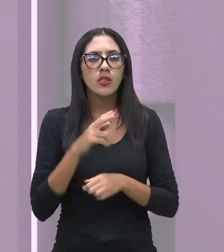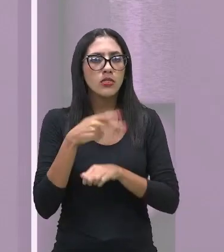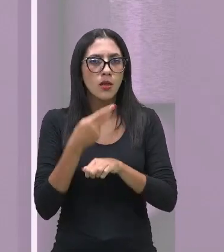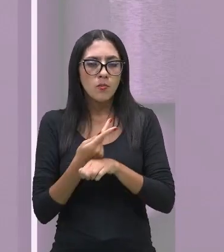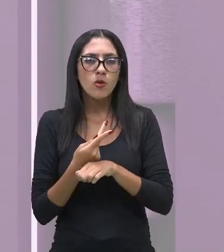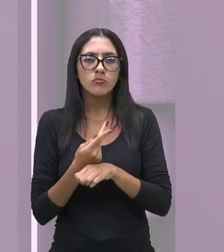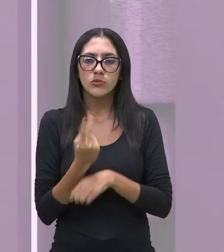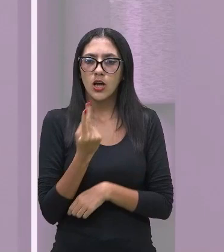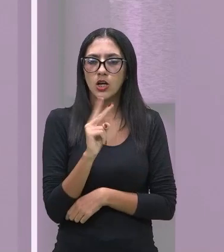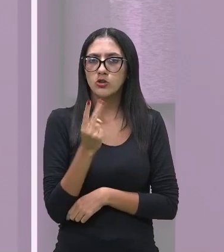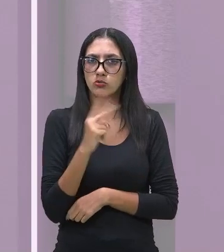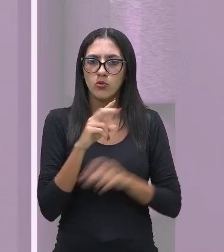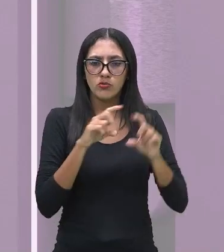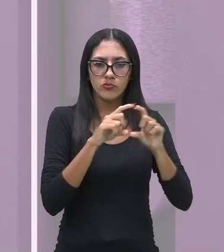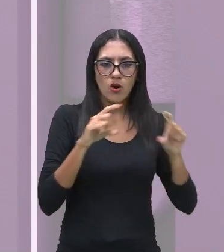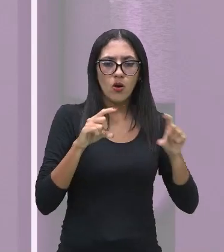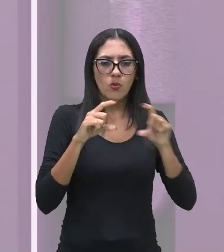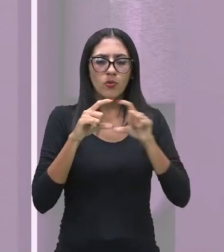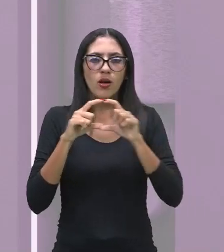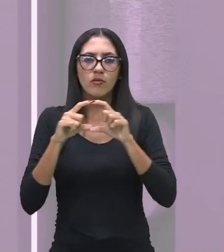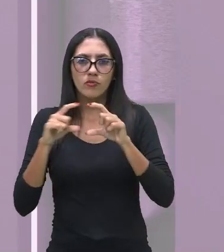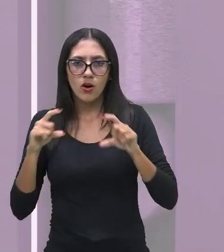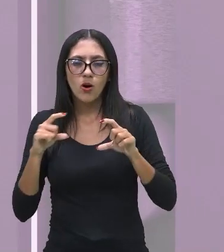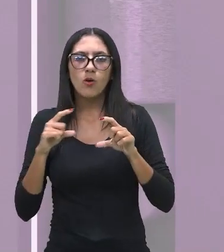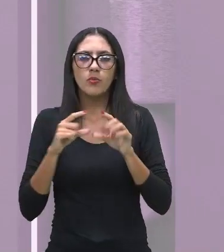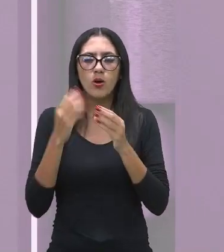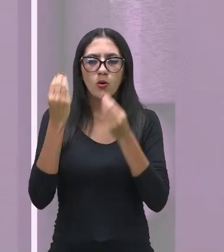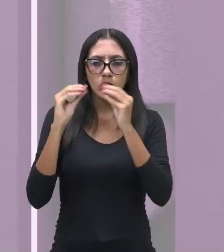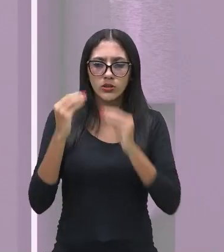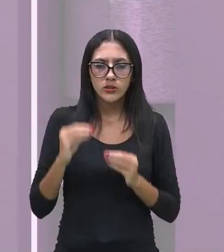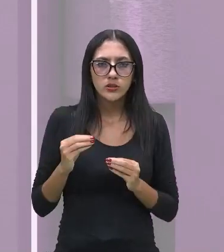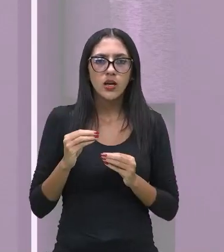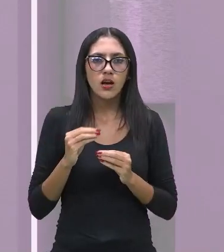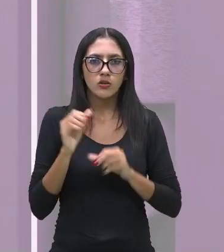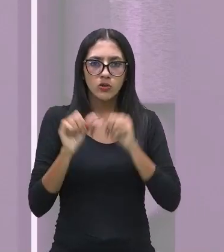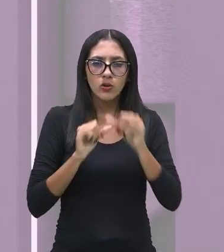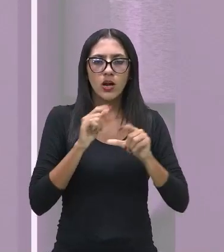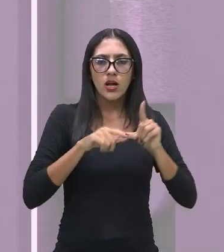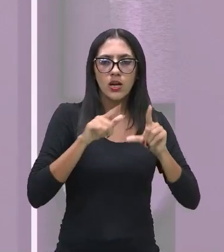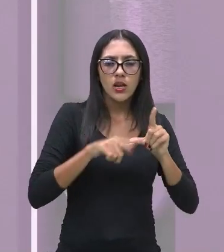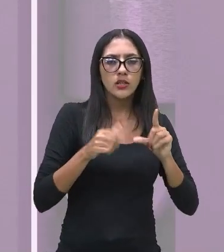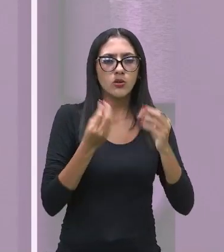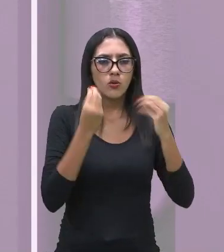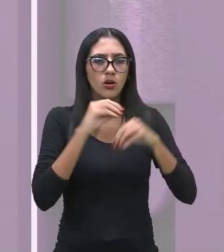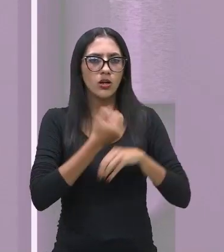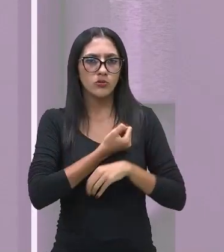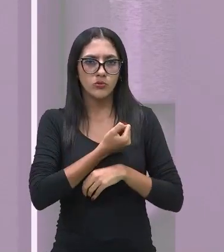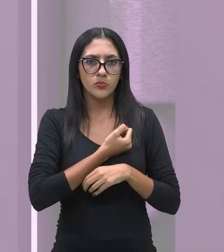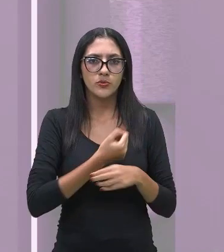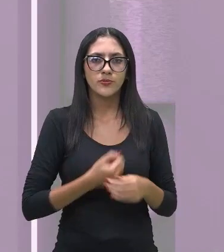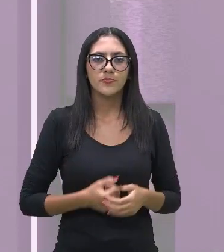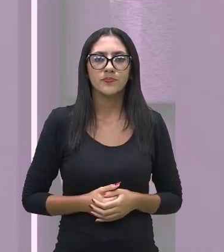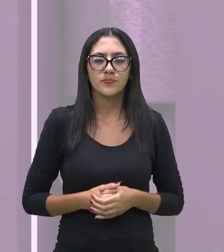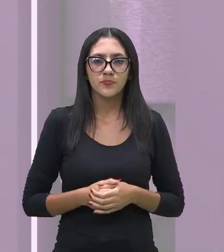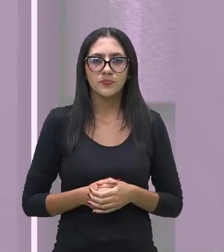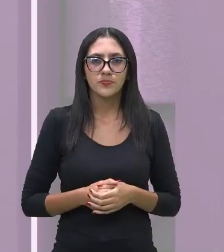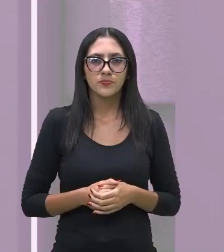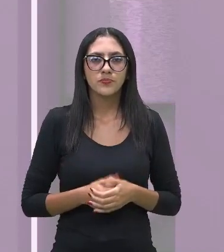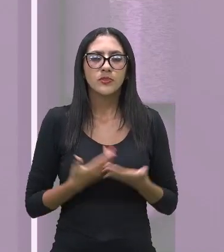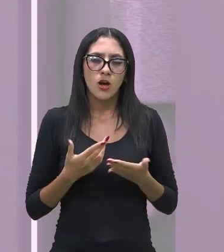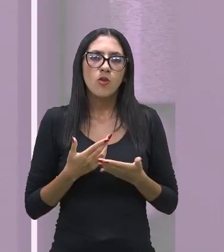duas fórmulas, não é? Desenvolver o cálculo corretamente para obter a resposta correta. Então, vá além dessa